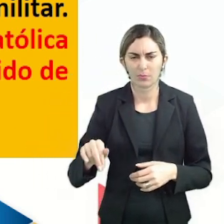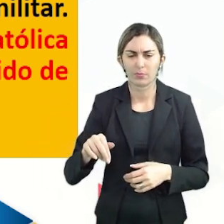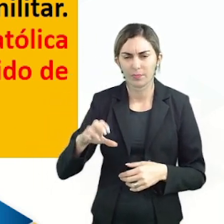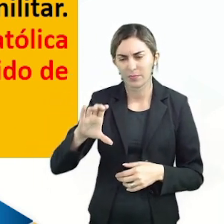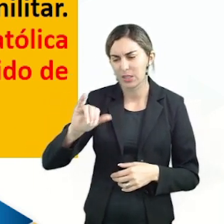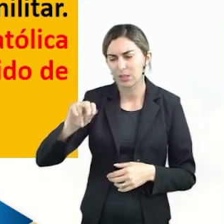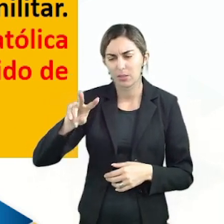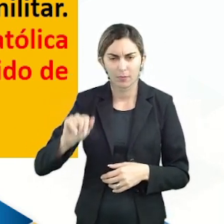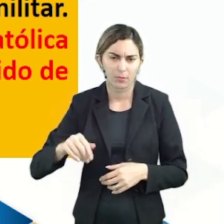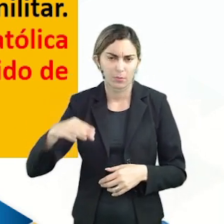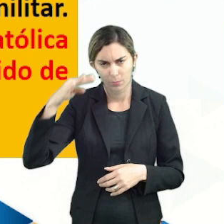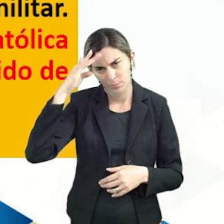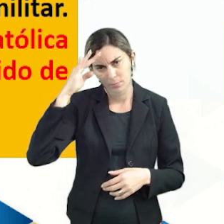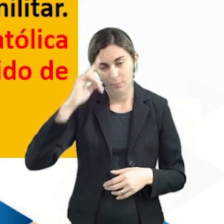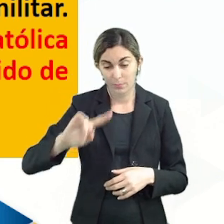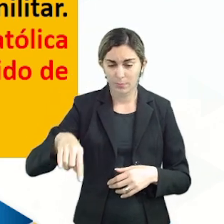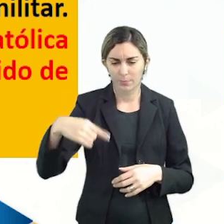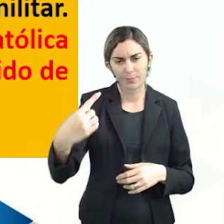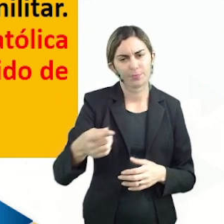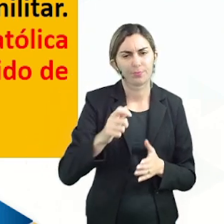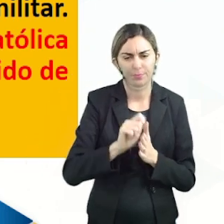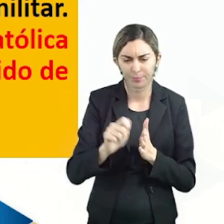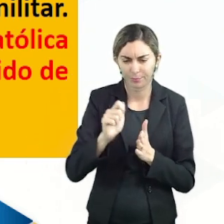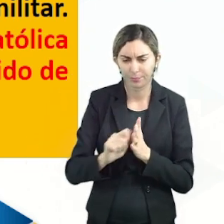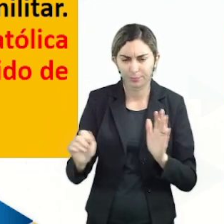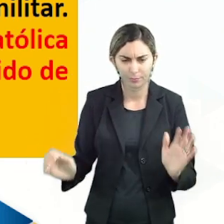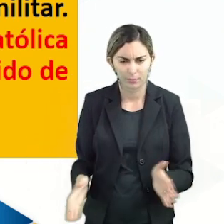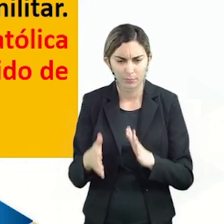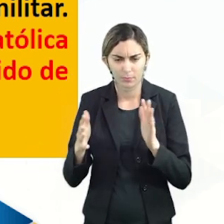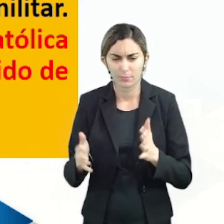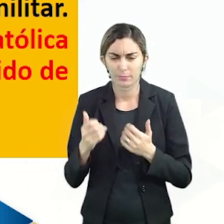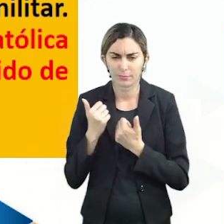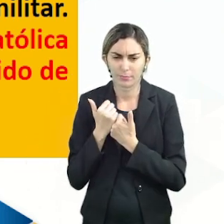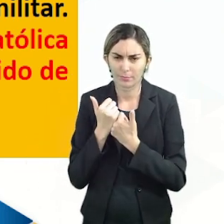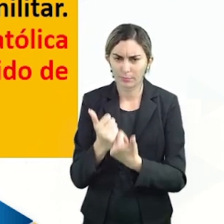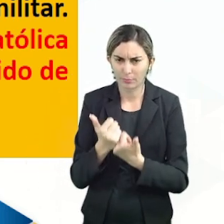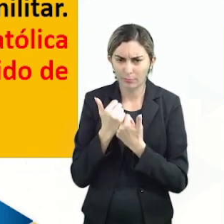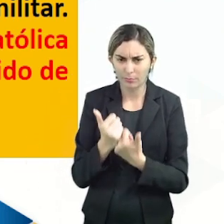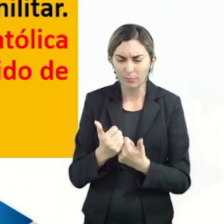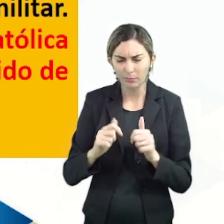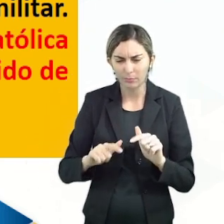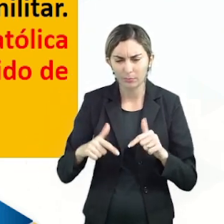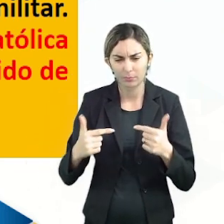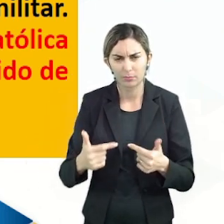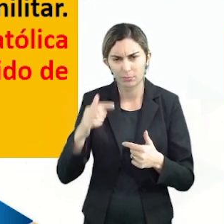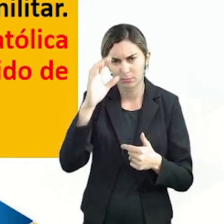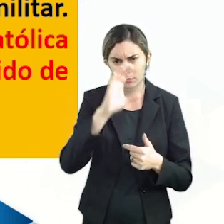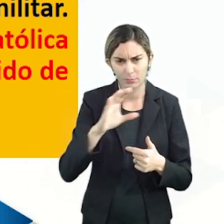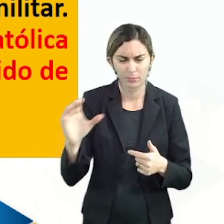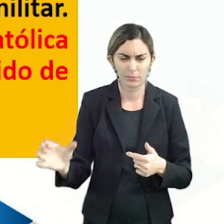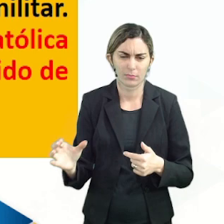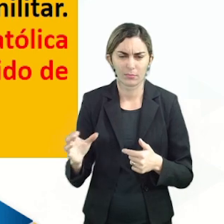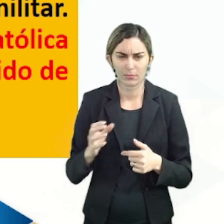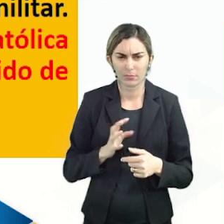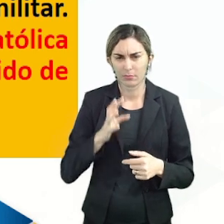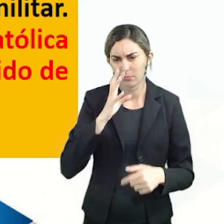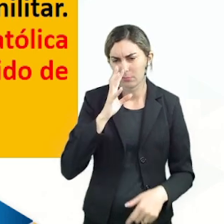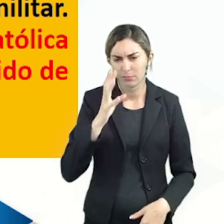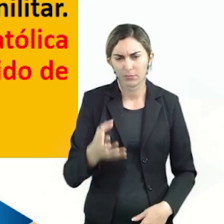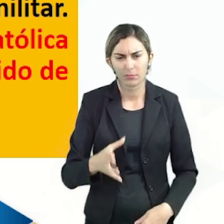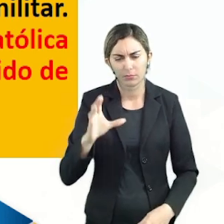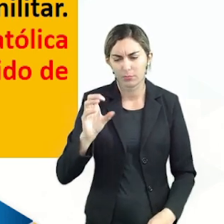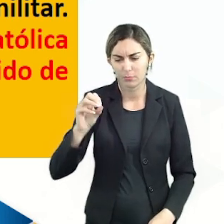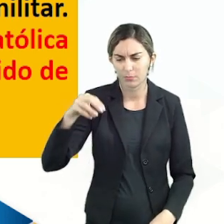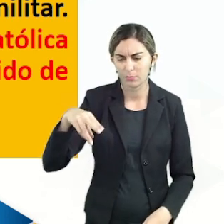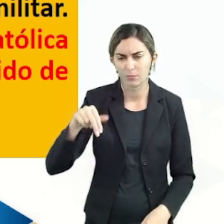civil-militar. Após escrever um manifesto de apoio à ação católica operária, foi acusado de